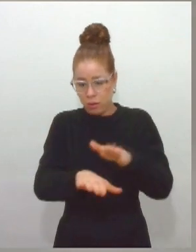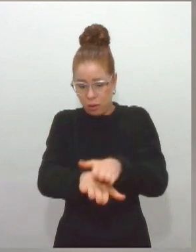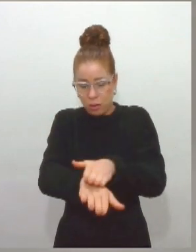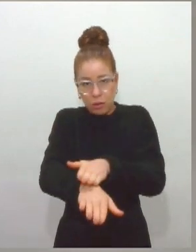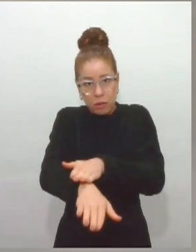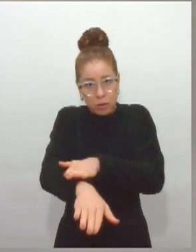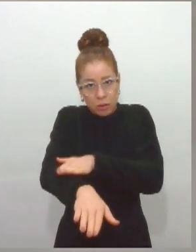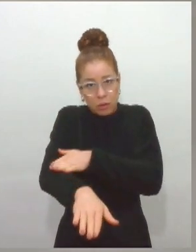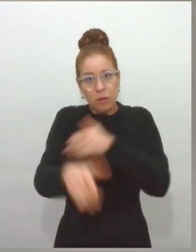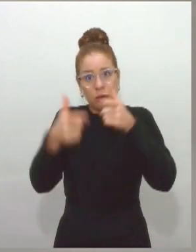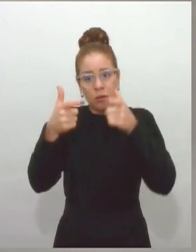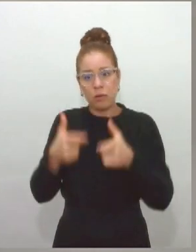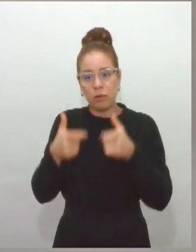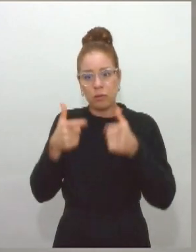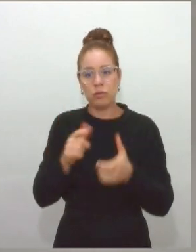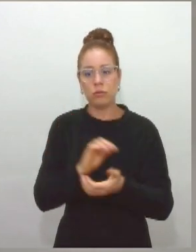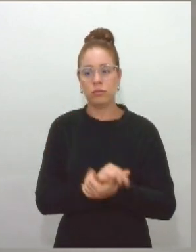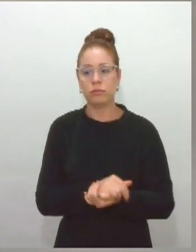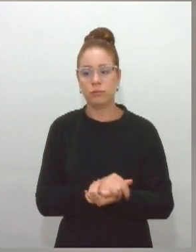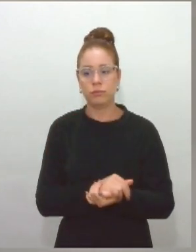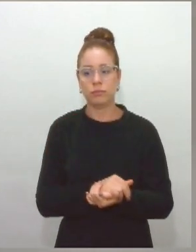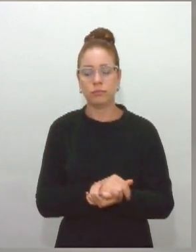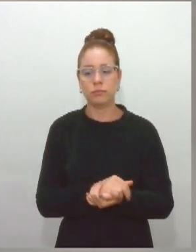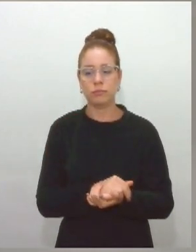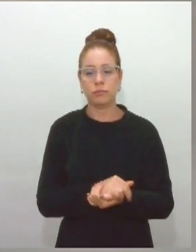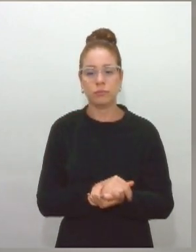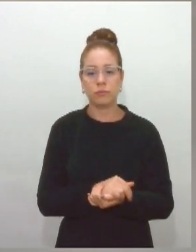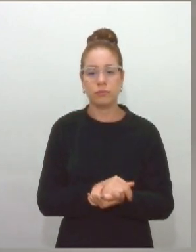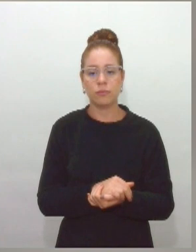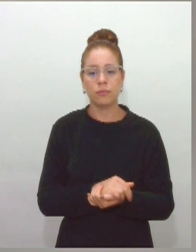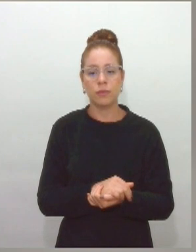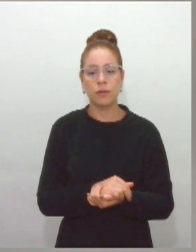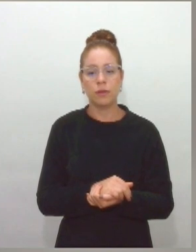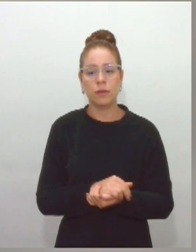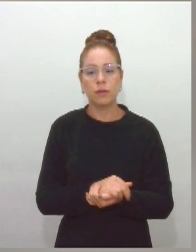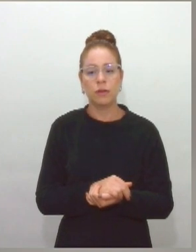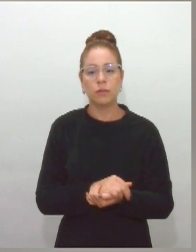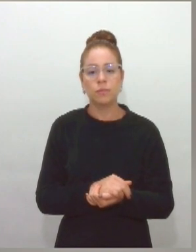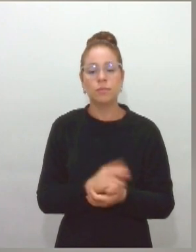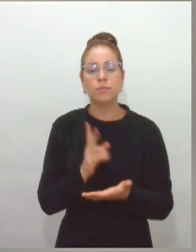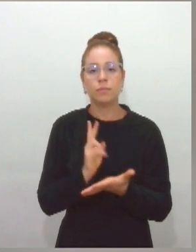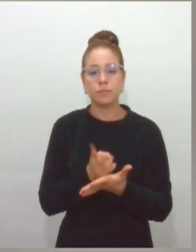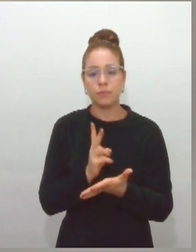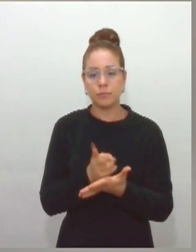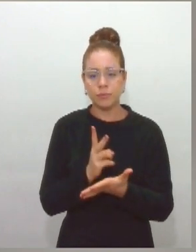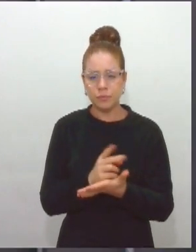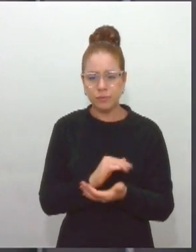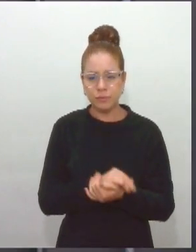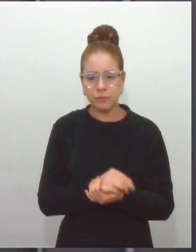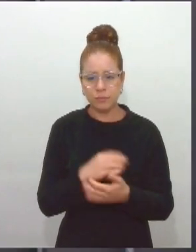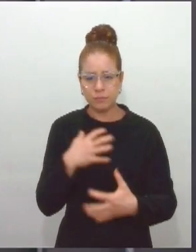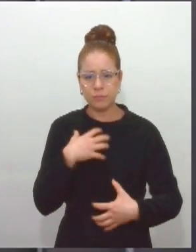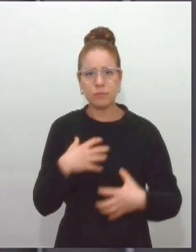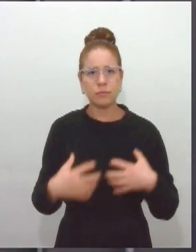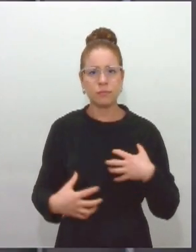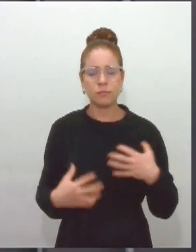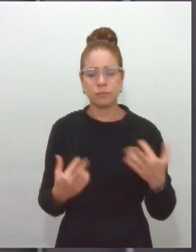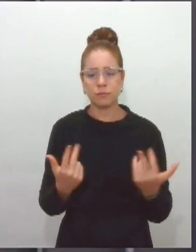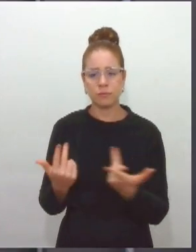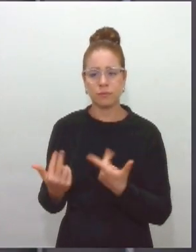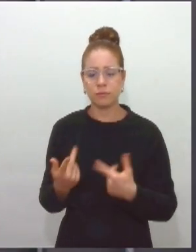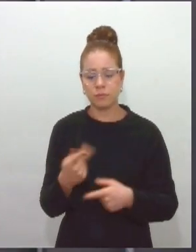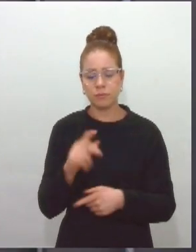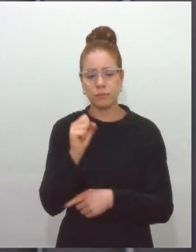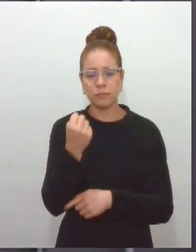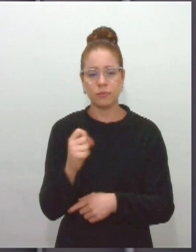de outros órgãos, né? Que é permanente, mas o transplante de pele ele não é permanente, ele é um transplante provisório. E aqui em Sergipe a gente